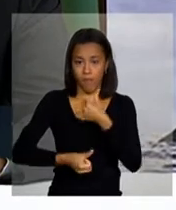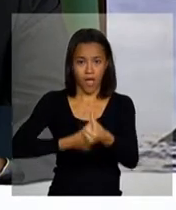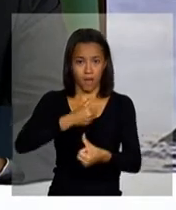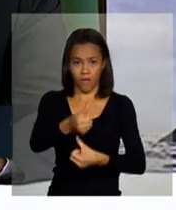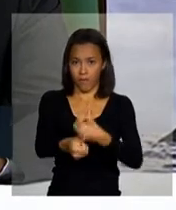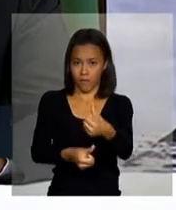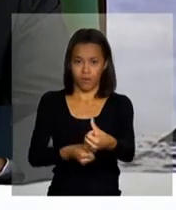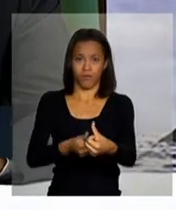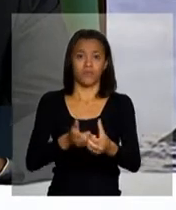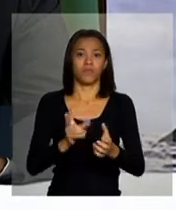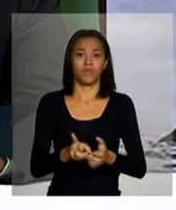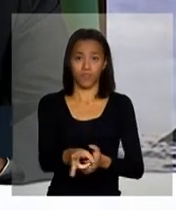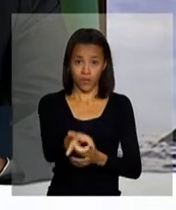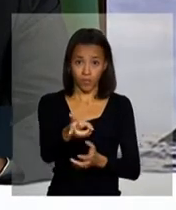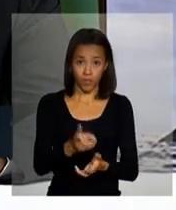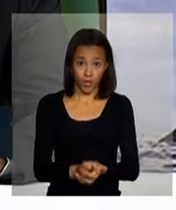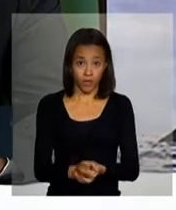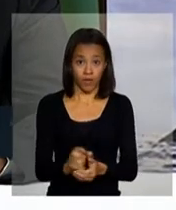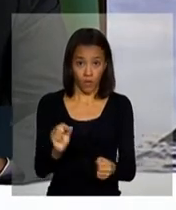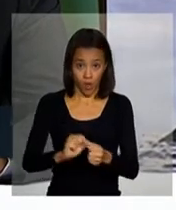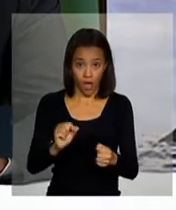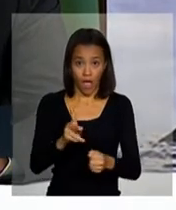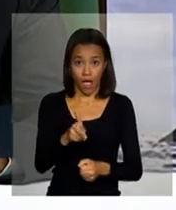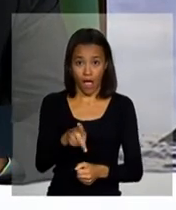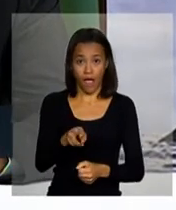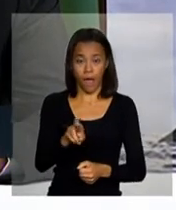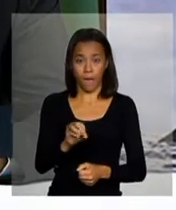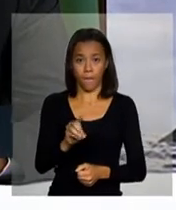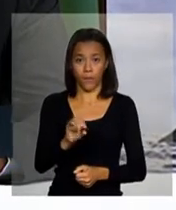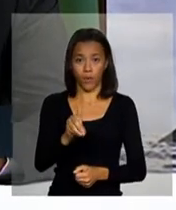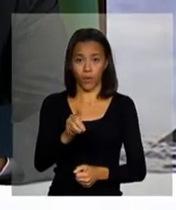peixe, ele não é...